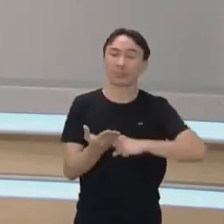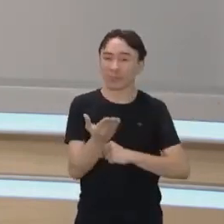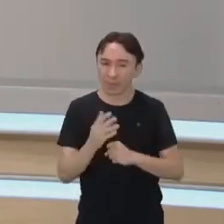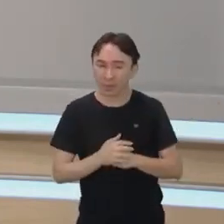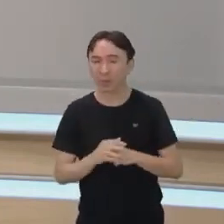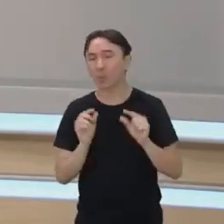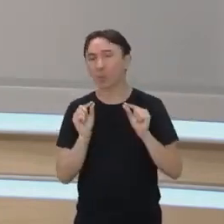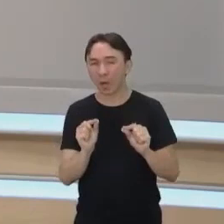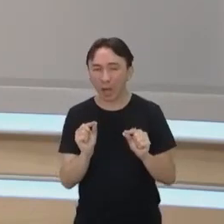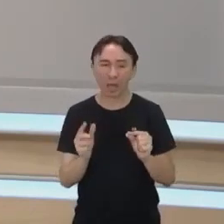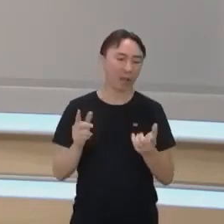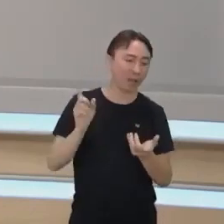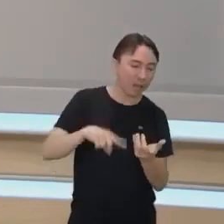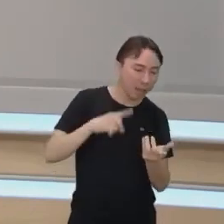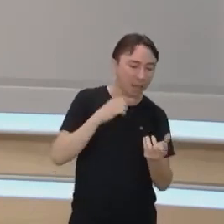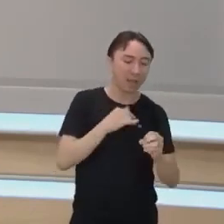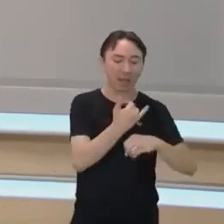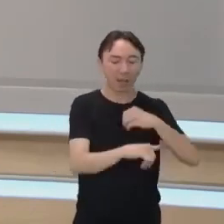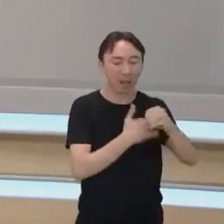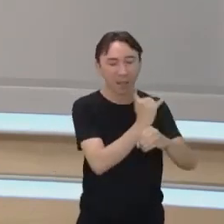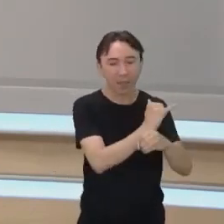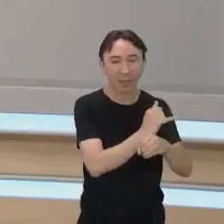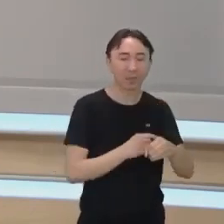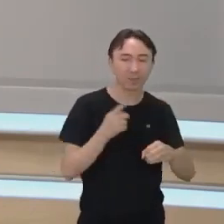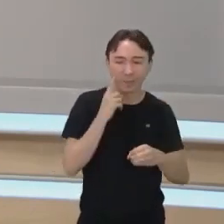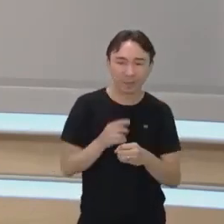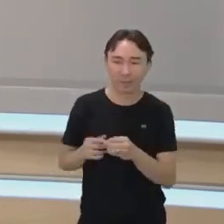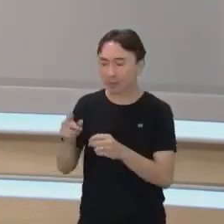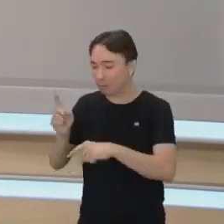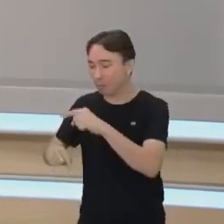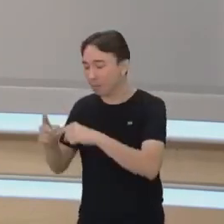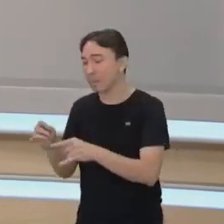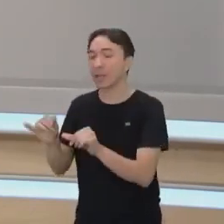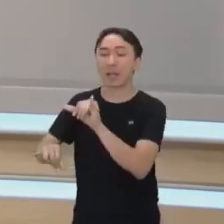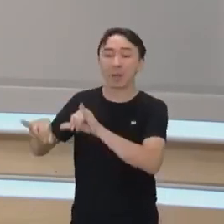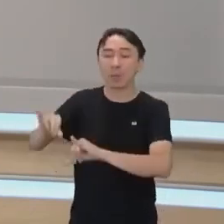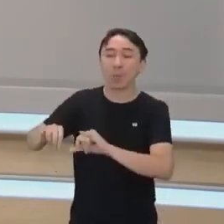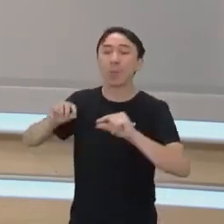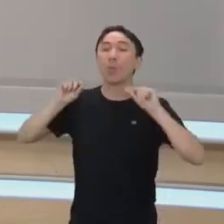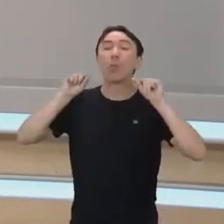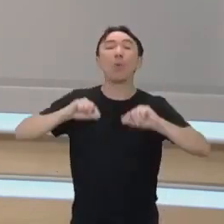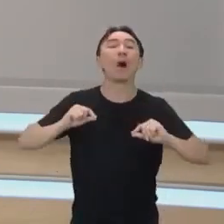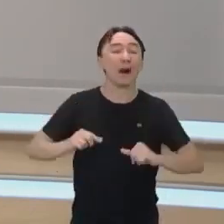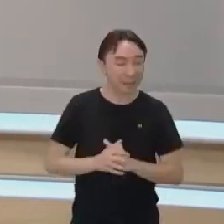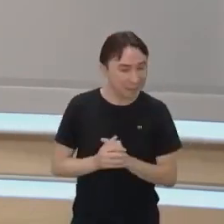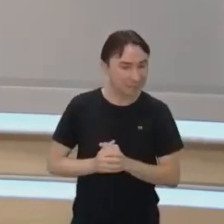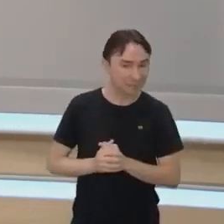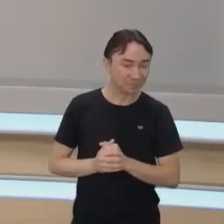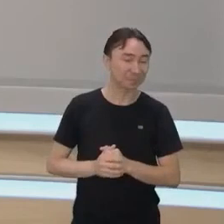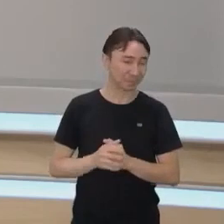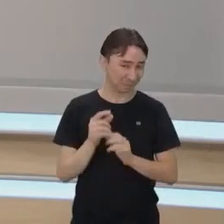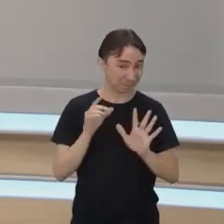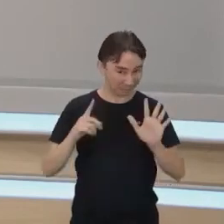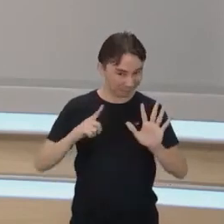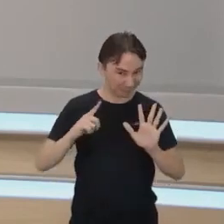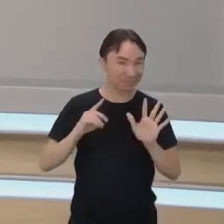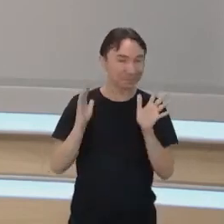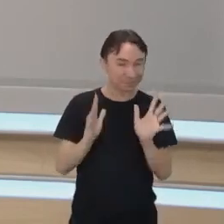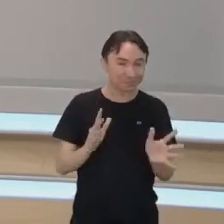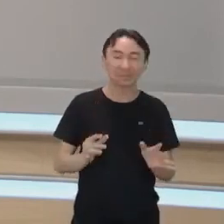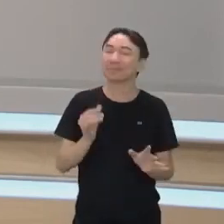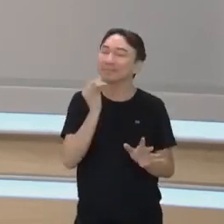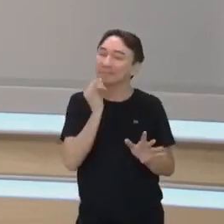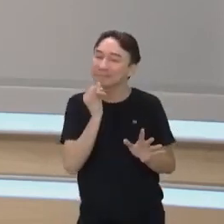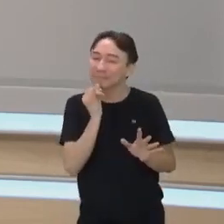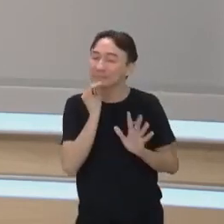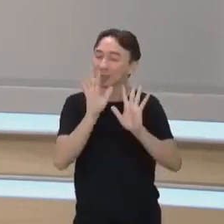átomo e do que vem a ser elemento químico. Então, eu sempre abordo isso aí nas aulas. Professor, então a gente vai usar esse exemplo aí para mostrar de que